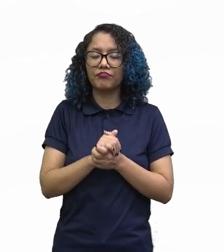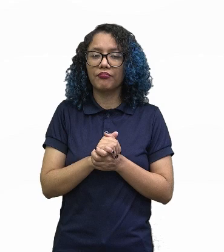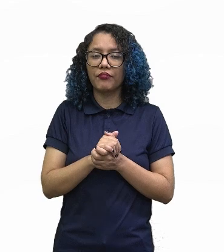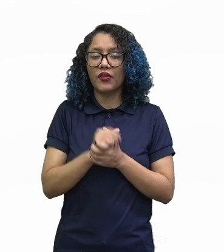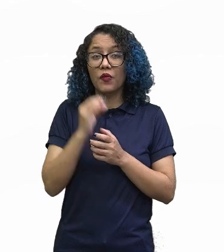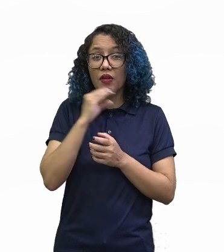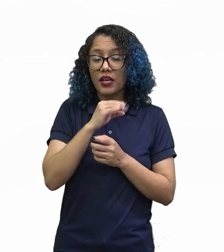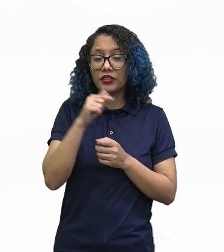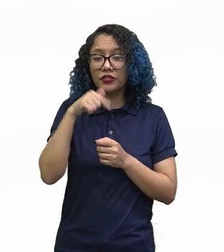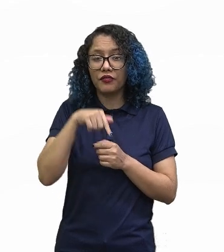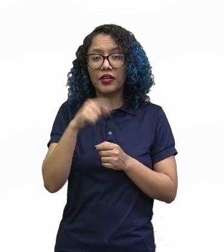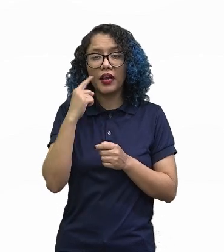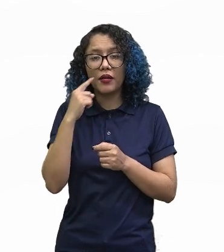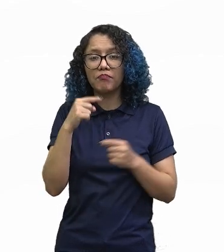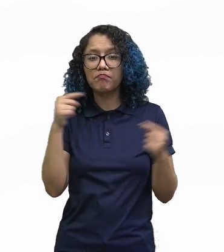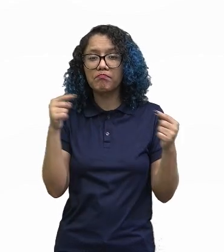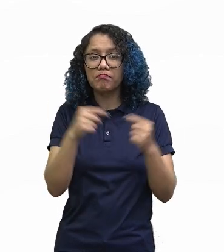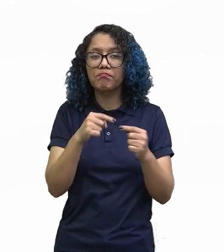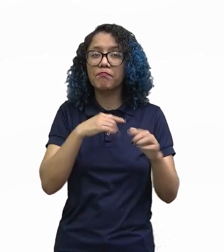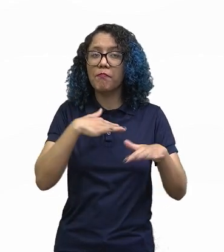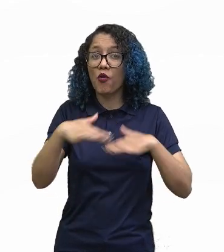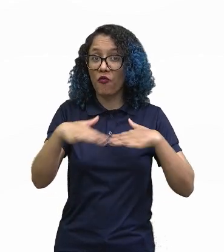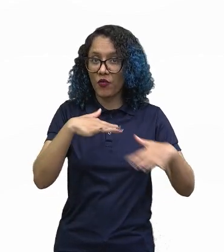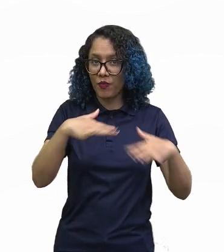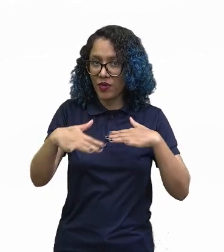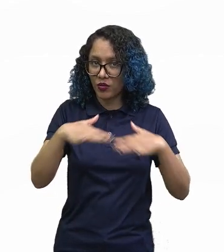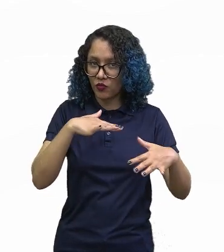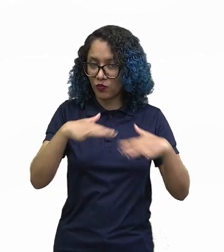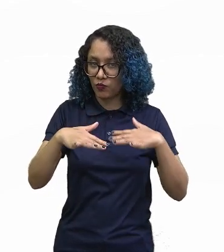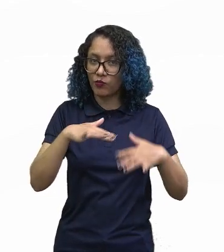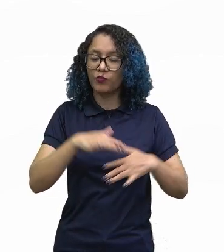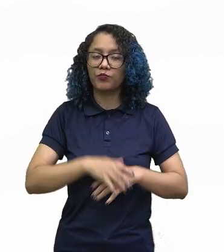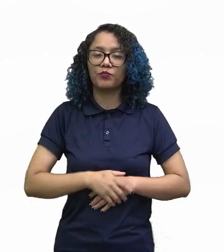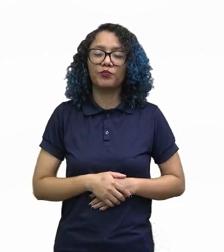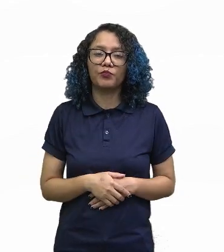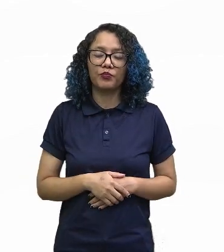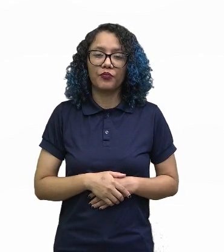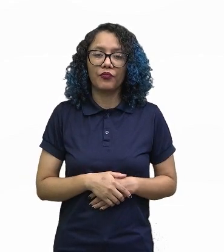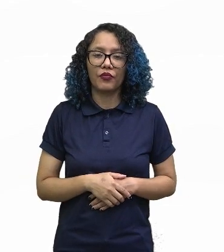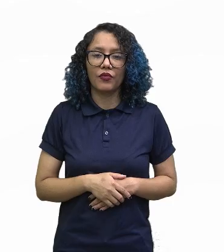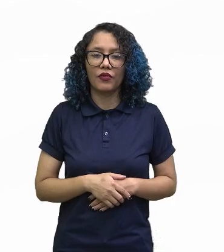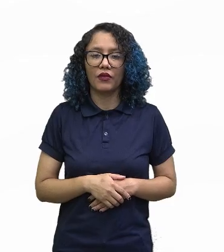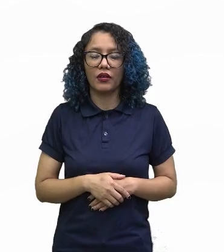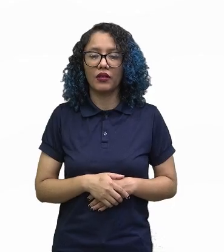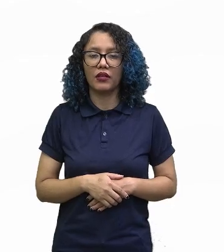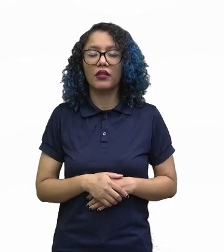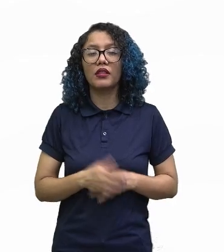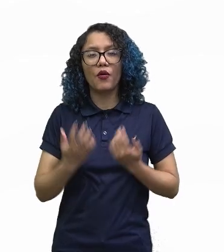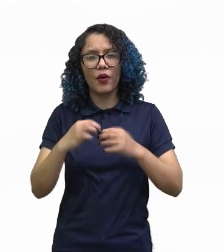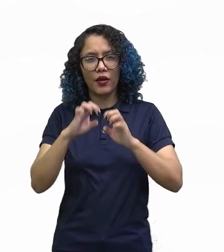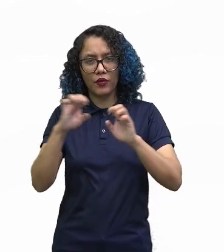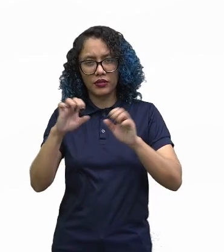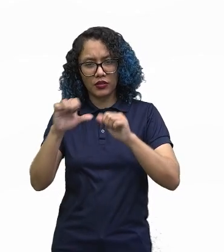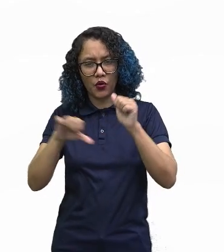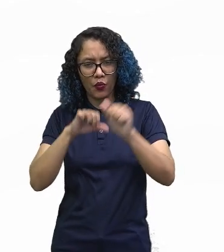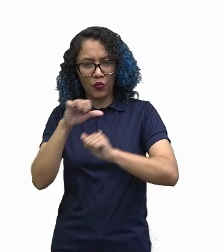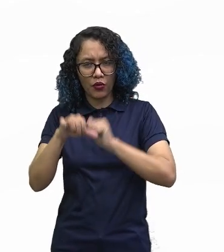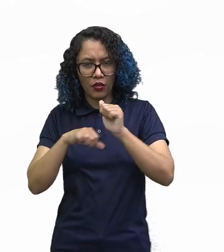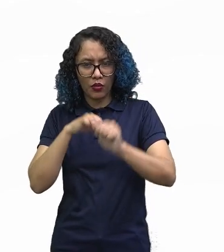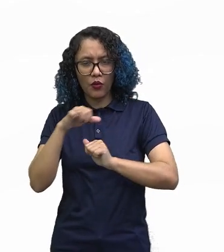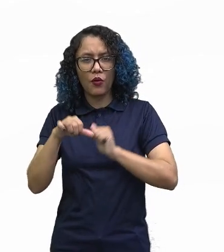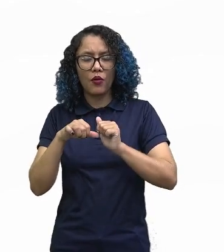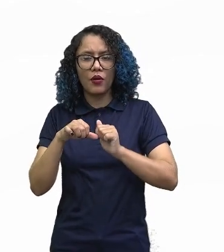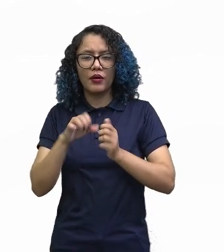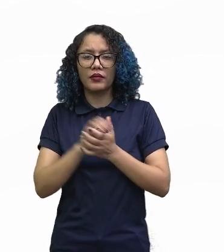que o trabalho ali, ó. Certo? Então, a gente modificou um pouco aquela equação trabalho sobre quantidade da fonte quente